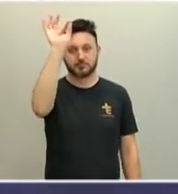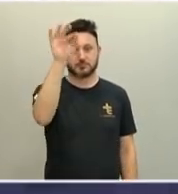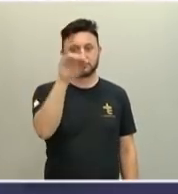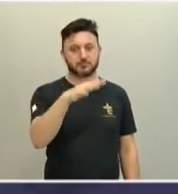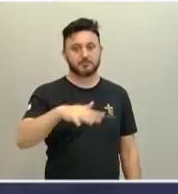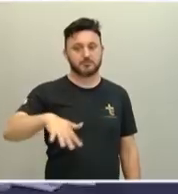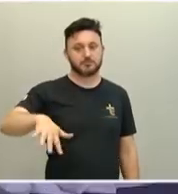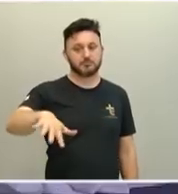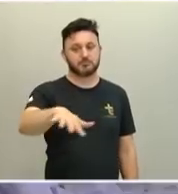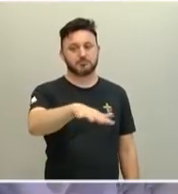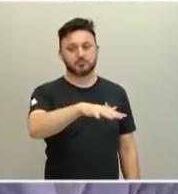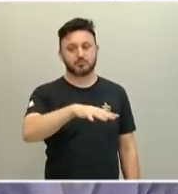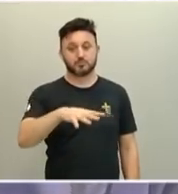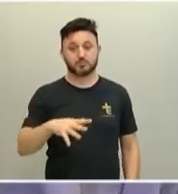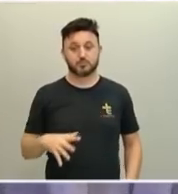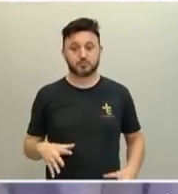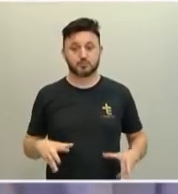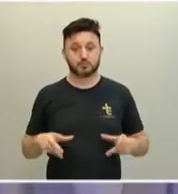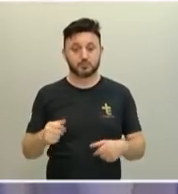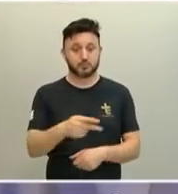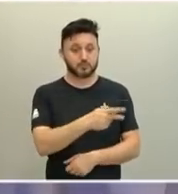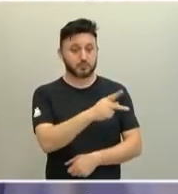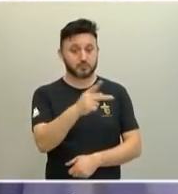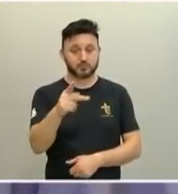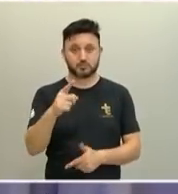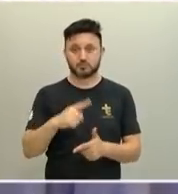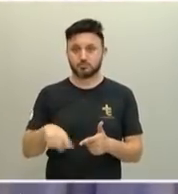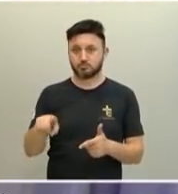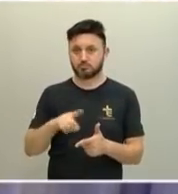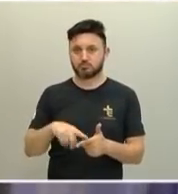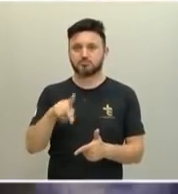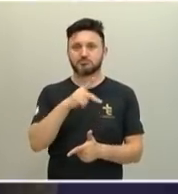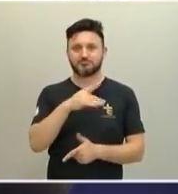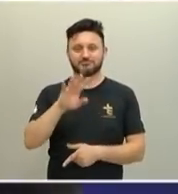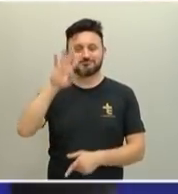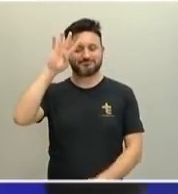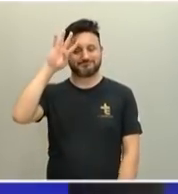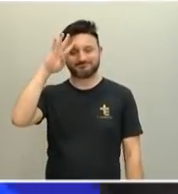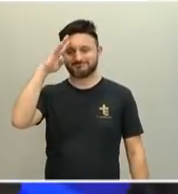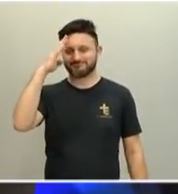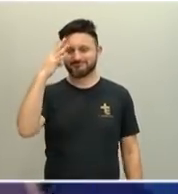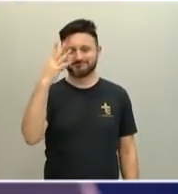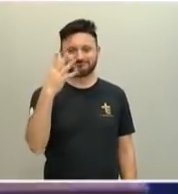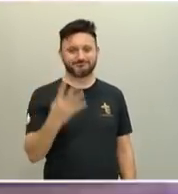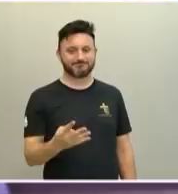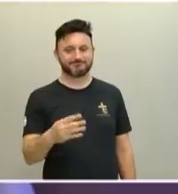e o seu deserto florirá.